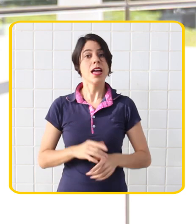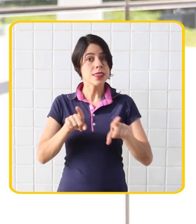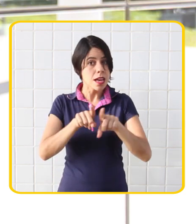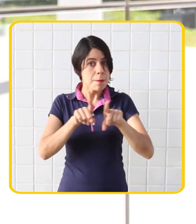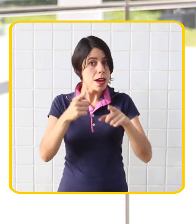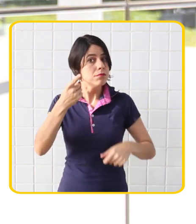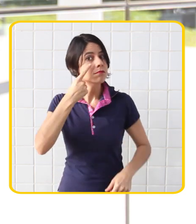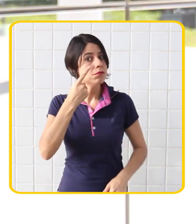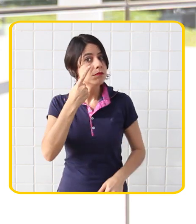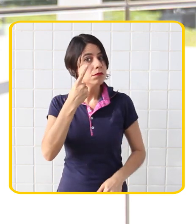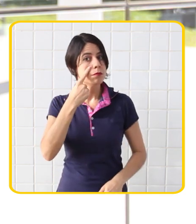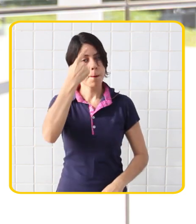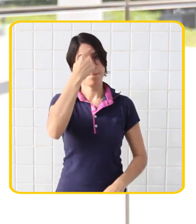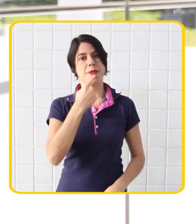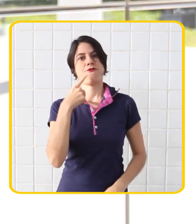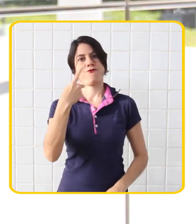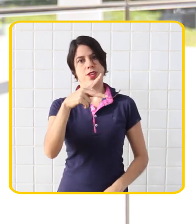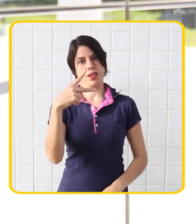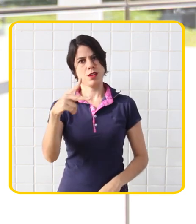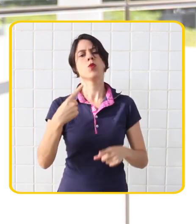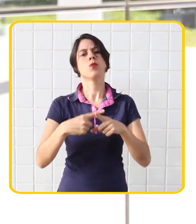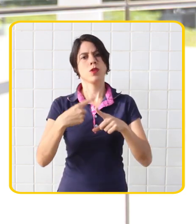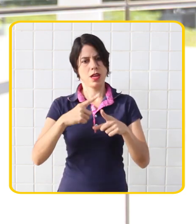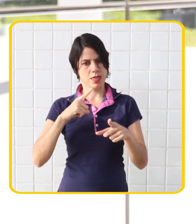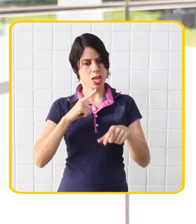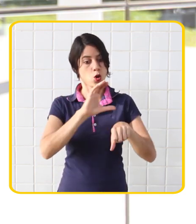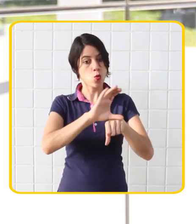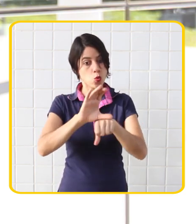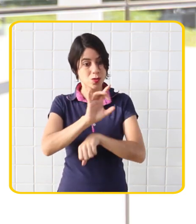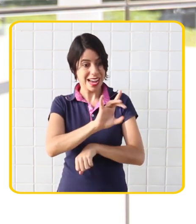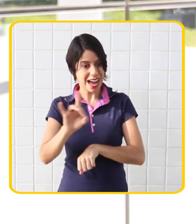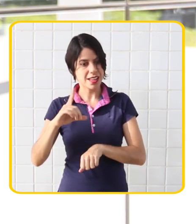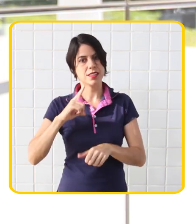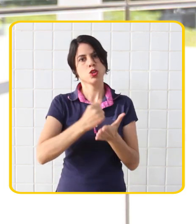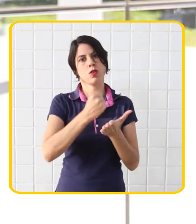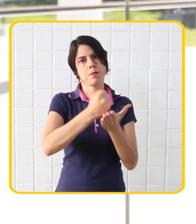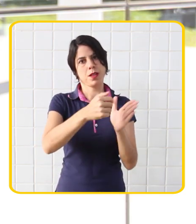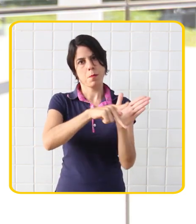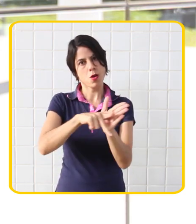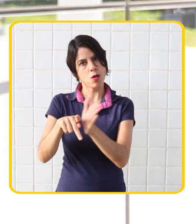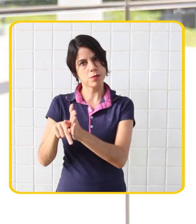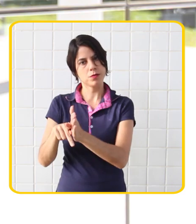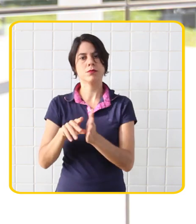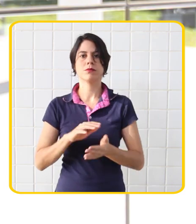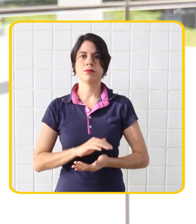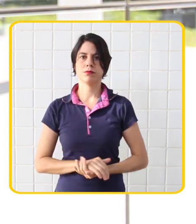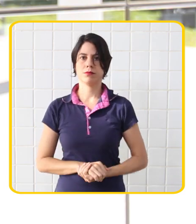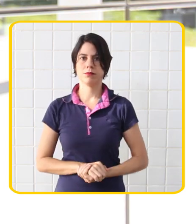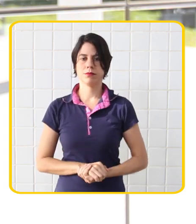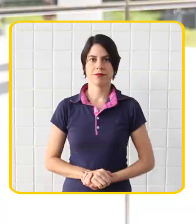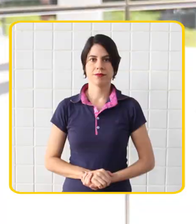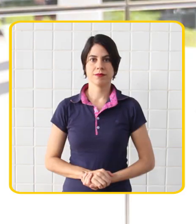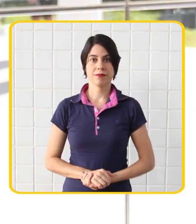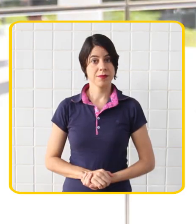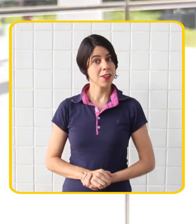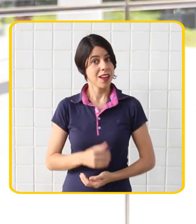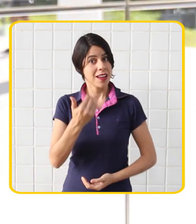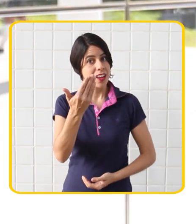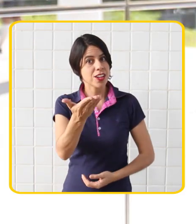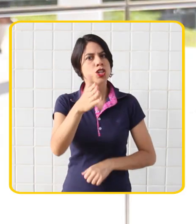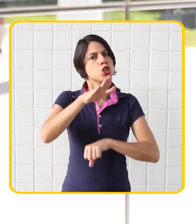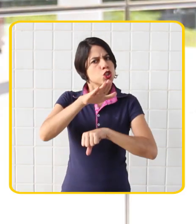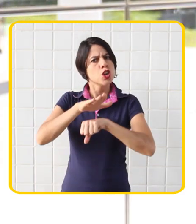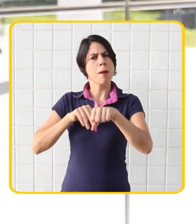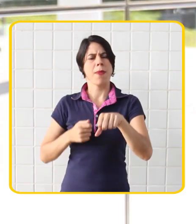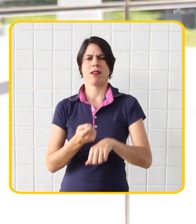de participação no processo seletivo, pois existem documentos específicos para cada um deles. E para